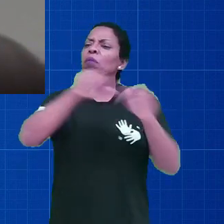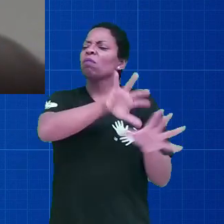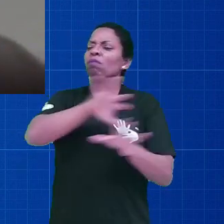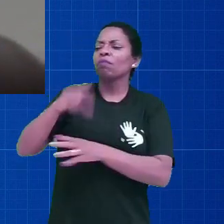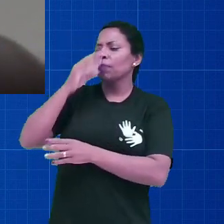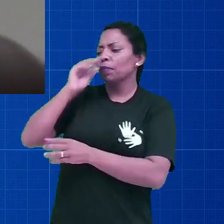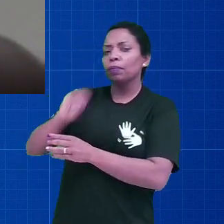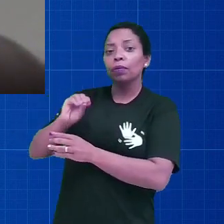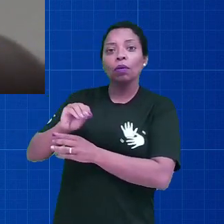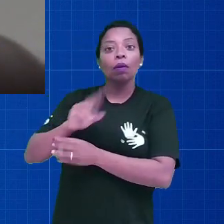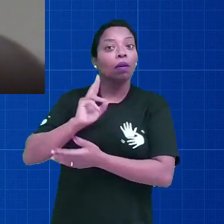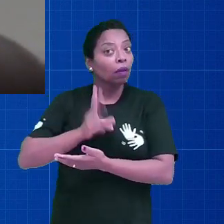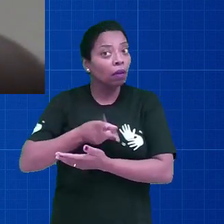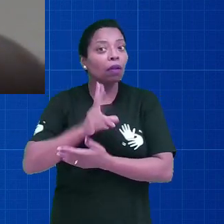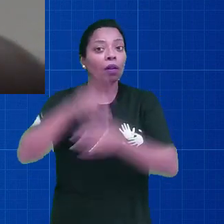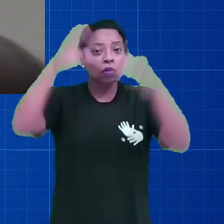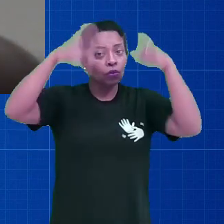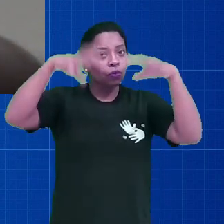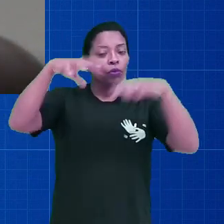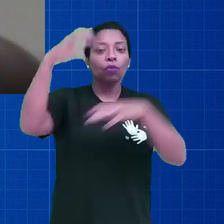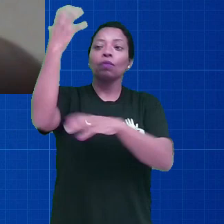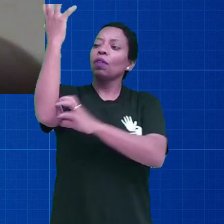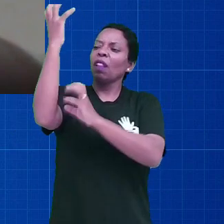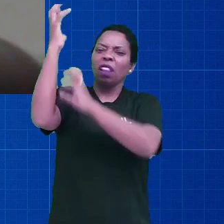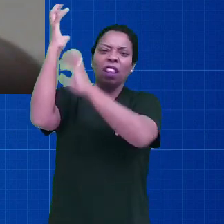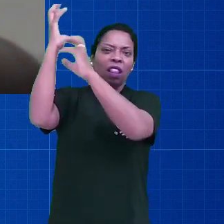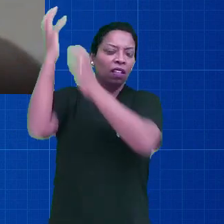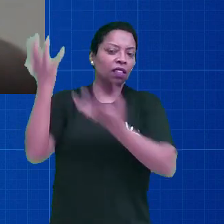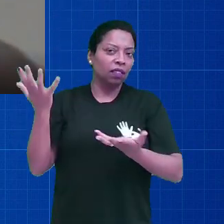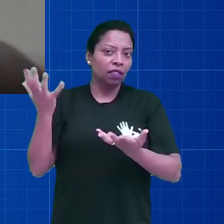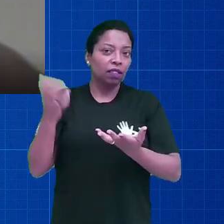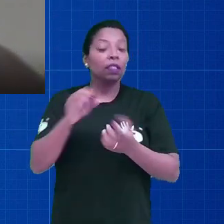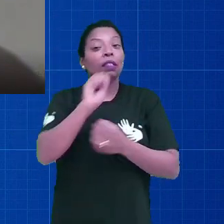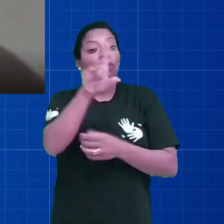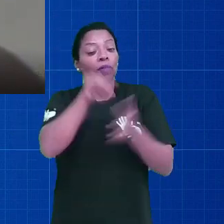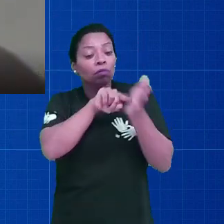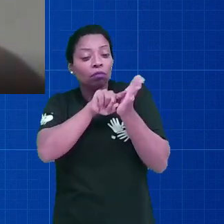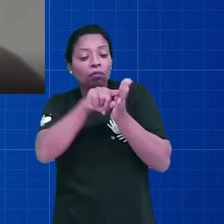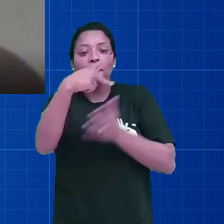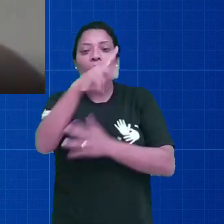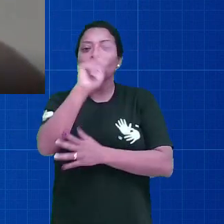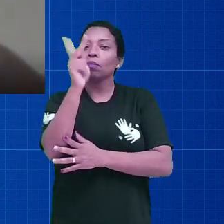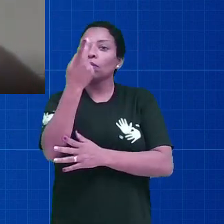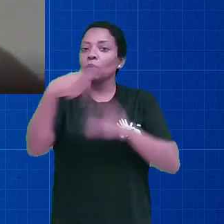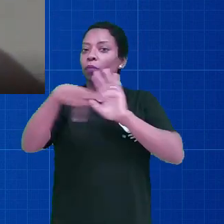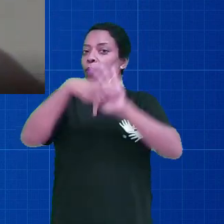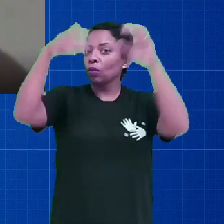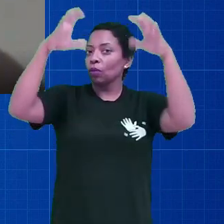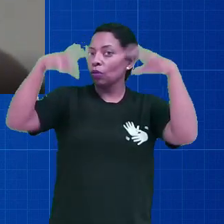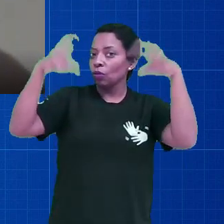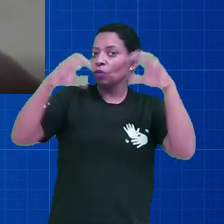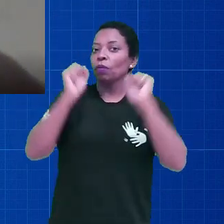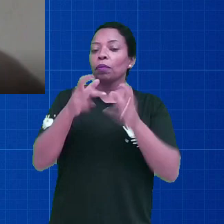continua. Se a gente for fazer monitoramento da chuva, do pH da chuva, vocês vão ver que tem chuva ácida. Tá? E essa chuva ácida, ela